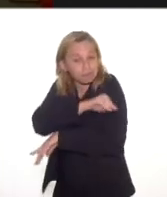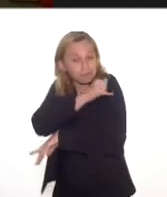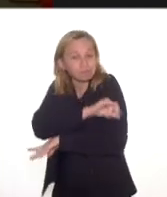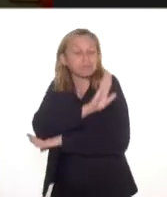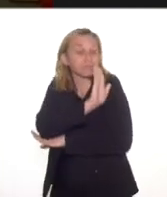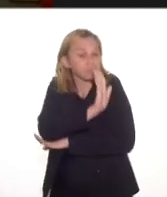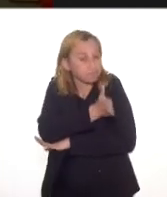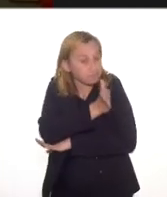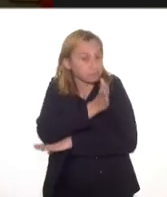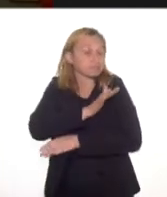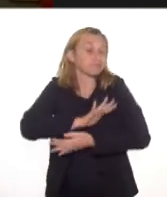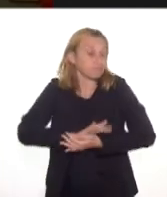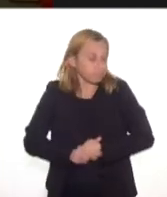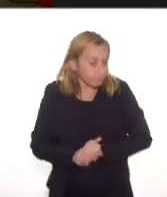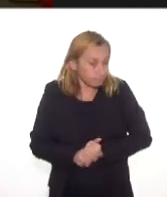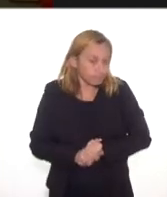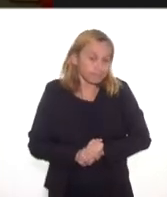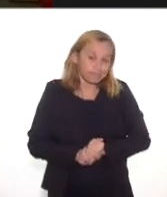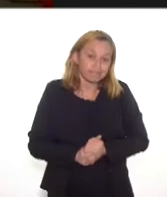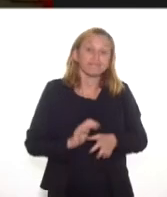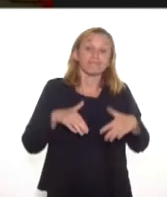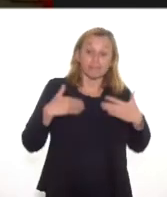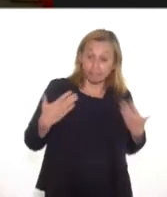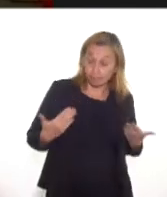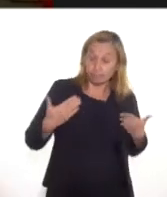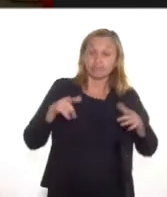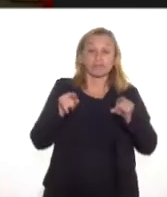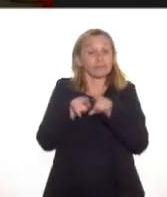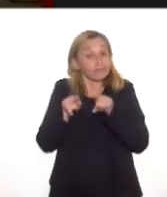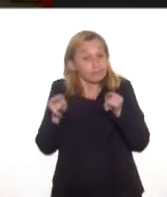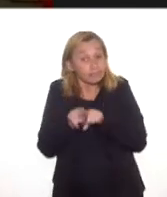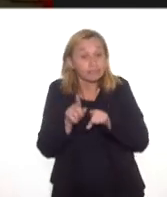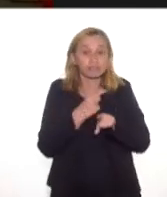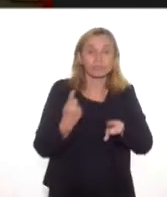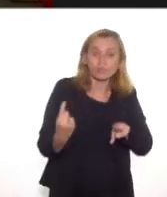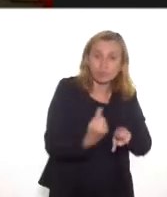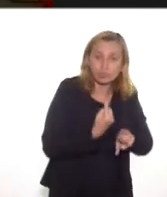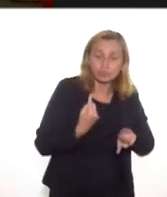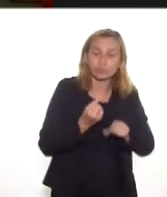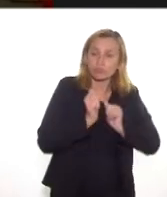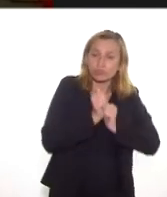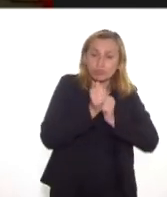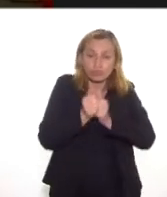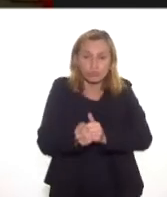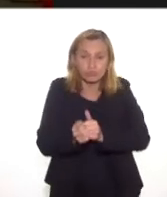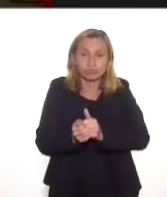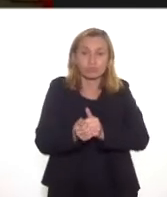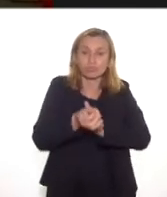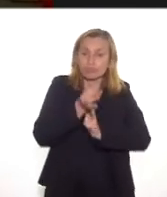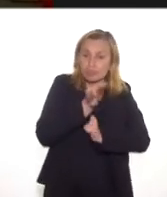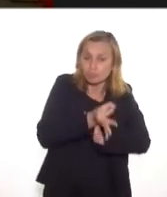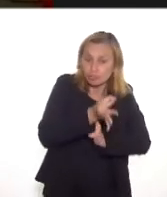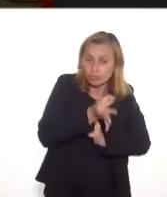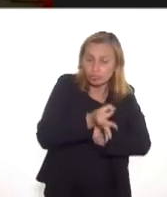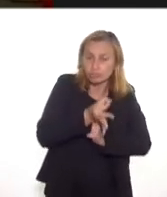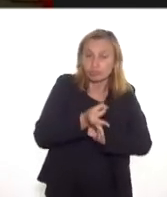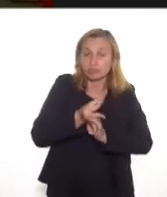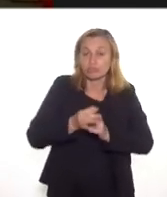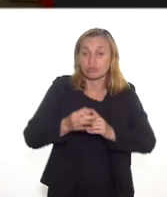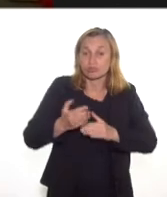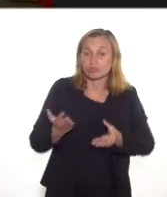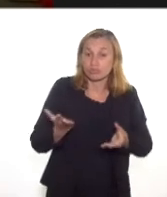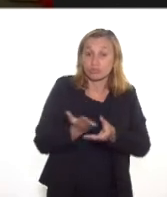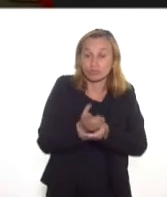já experimentou. Então, não é à toa também que nós estamos acompanhando atentamente aos processos